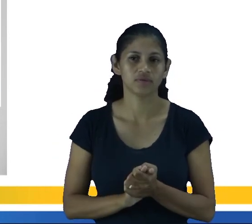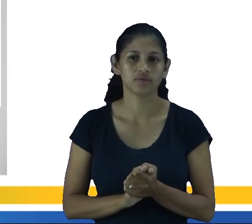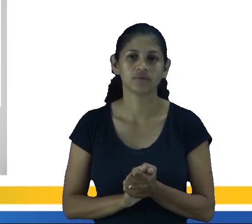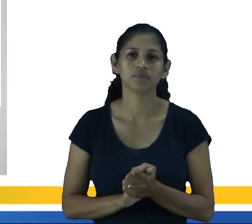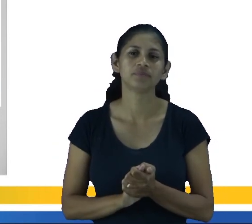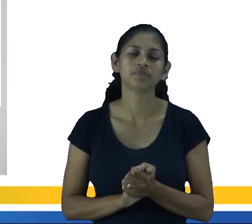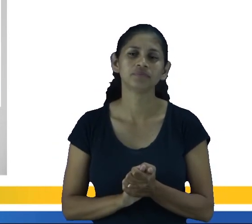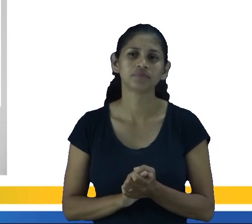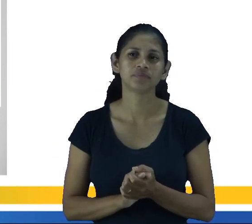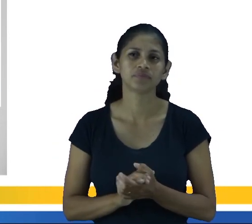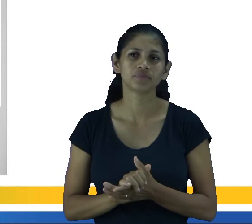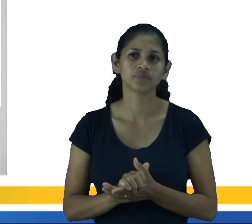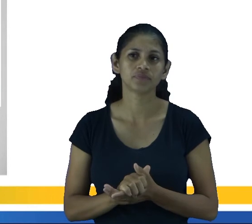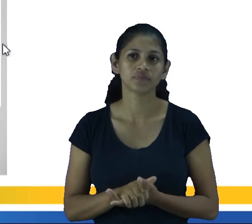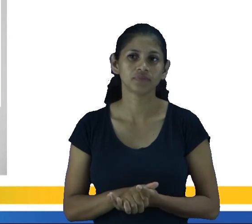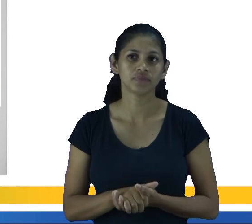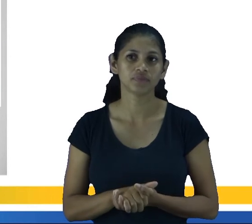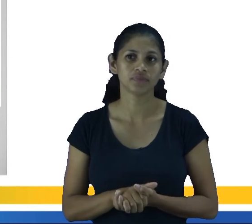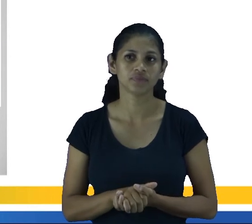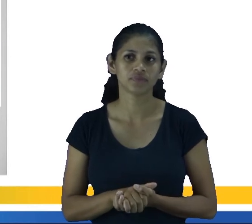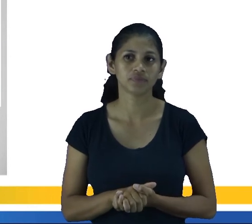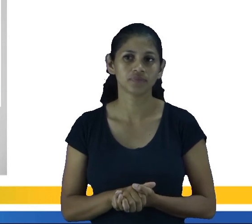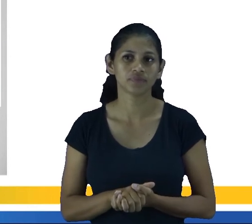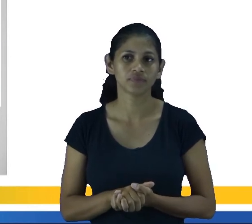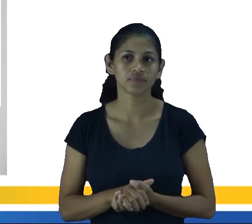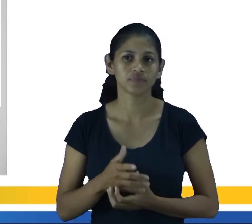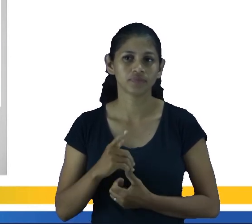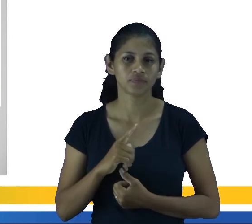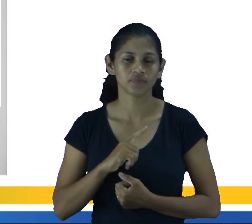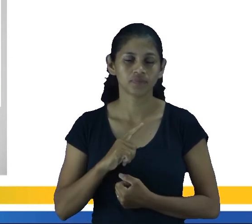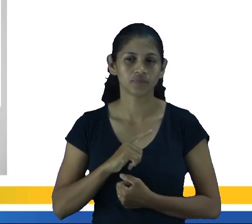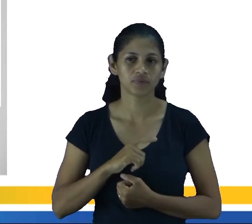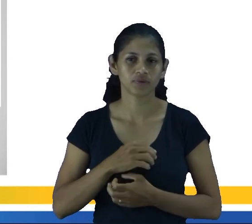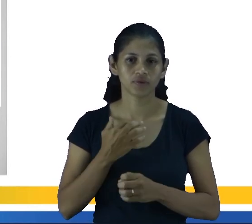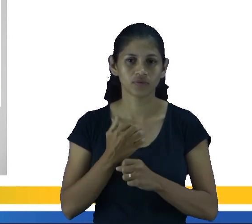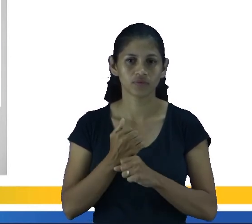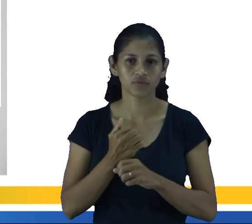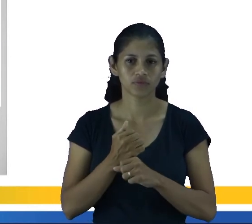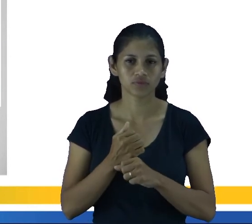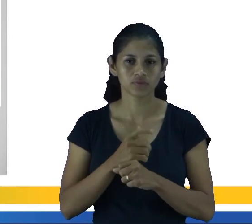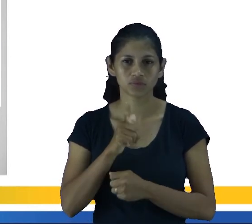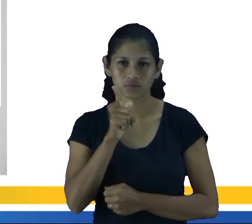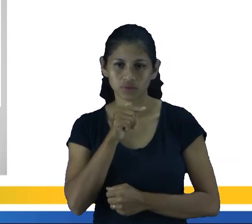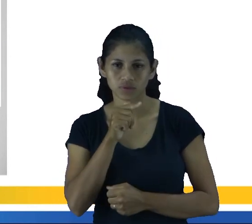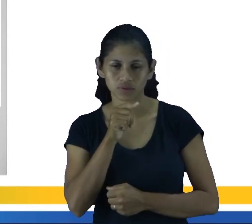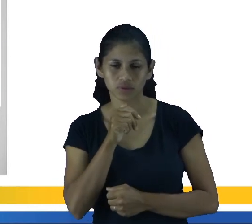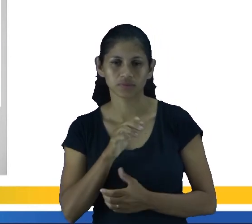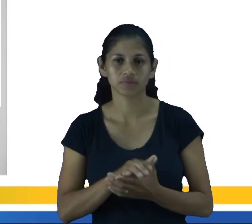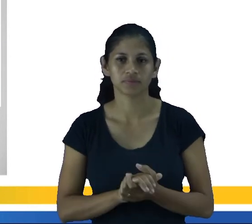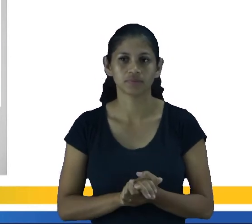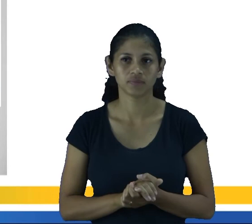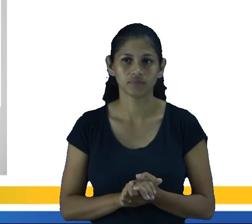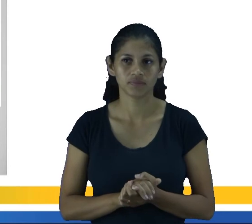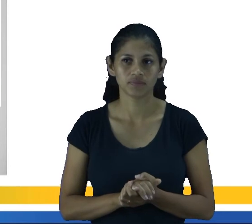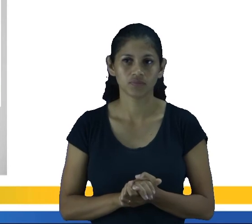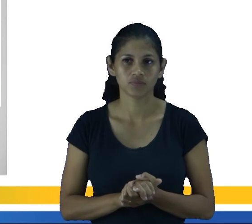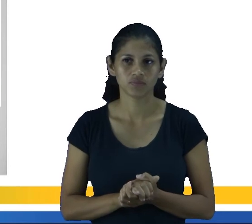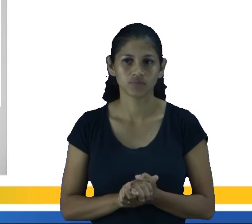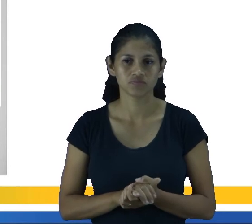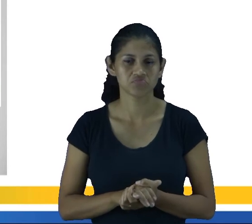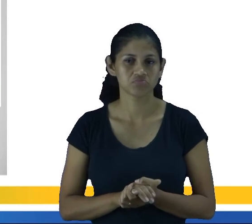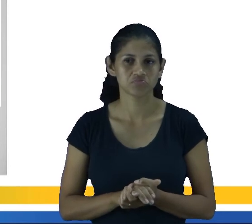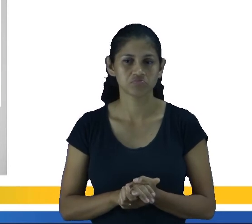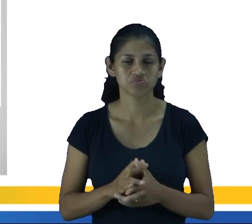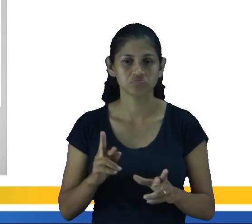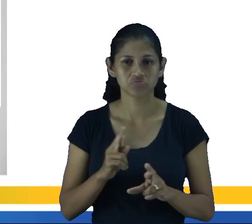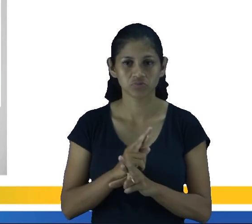volátil, e o H2SO3, né, então a gente vai ter ali a formação da água mais o SO2. Em relação ao sal, todos os